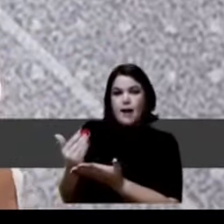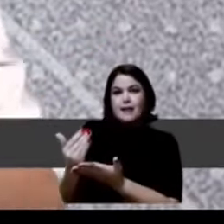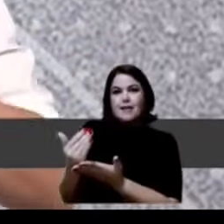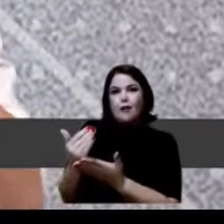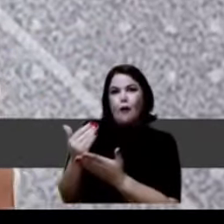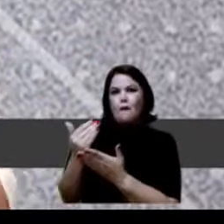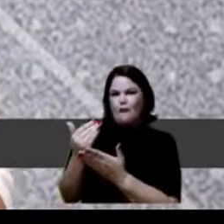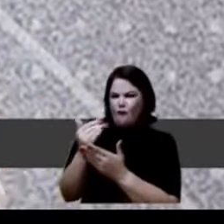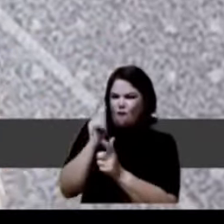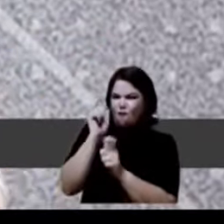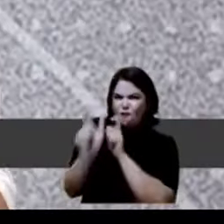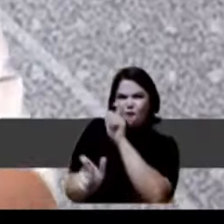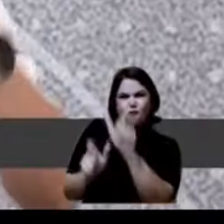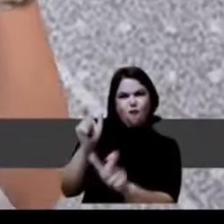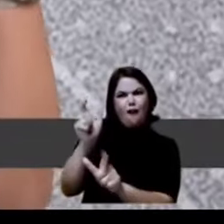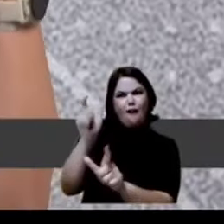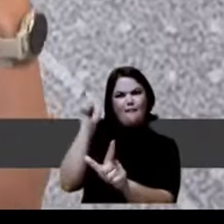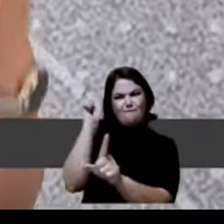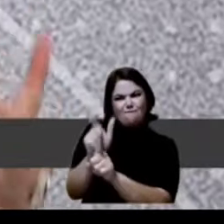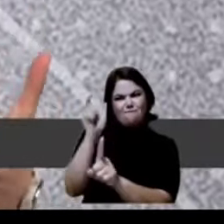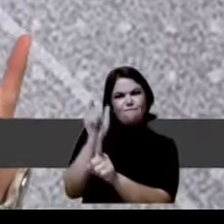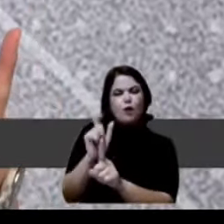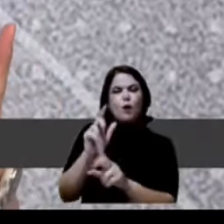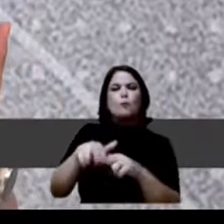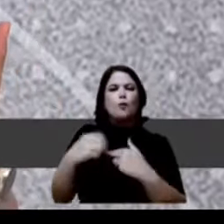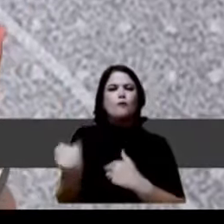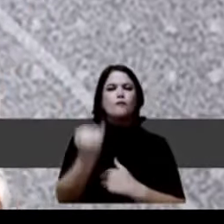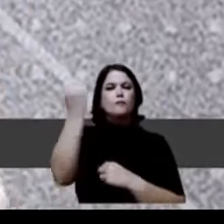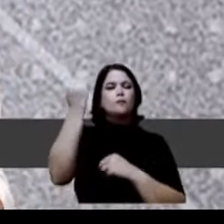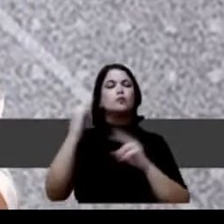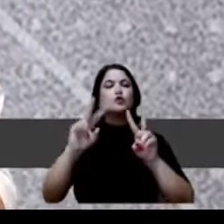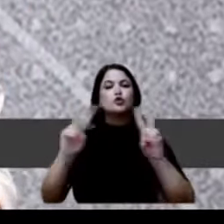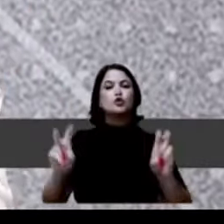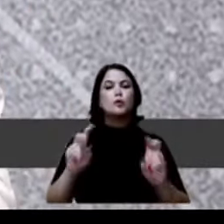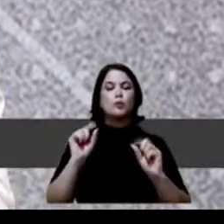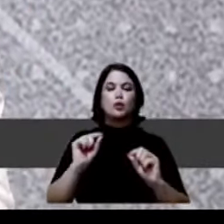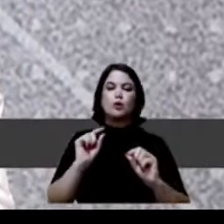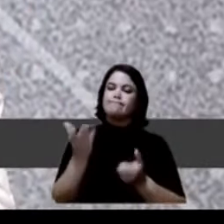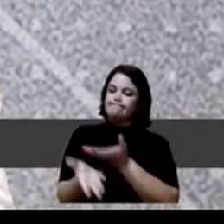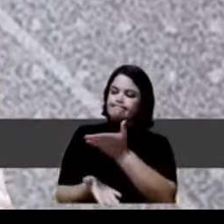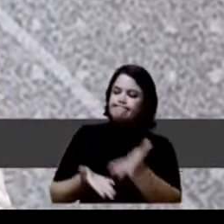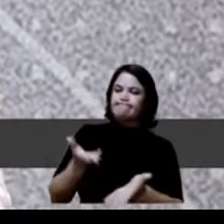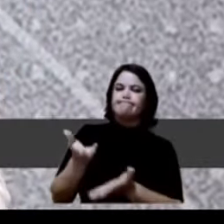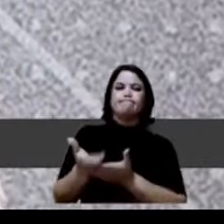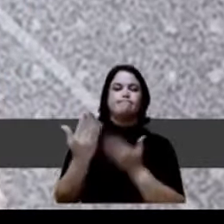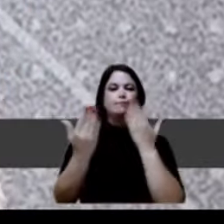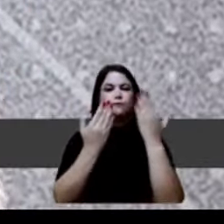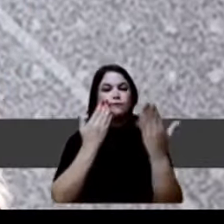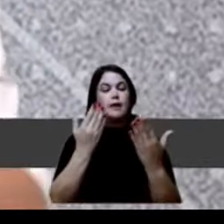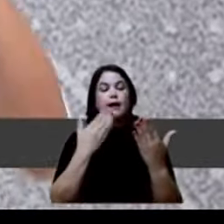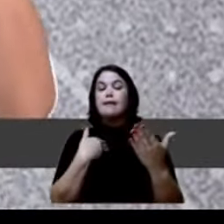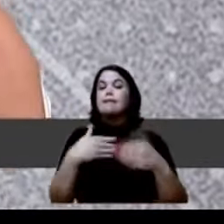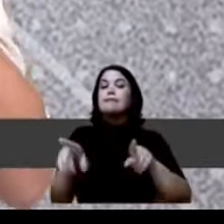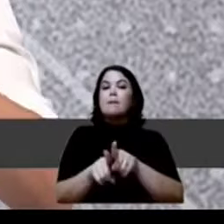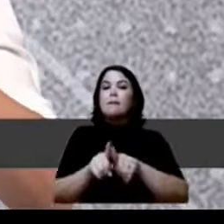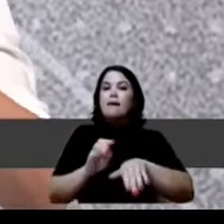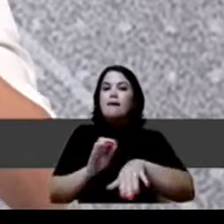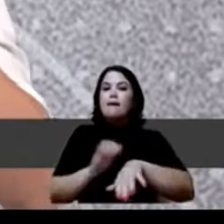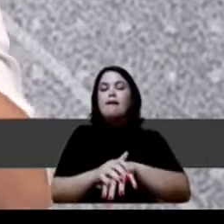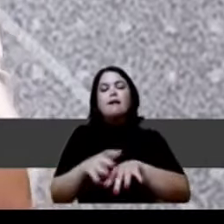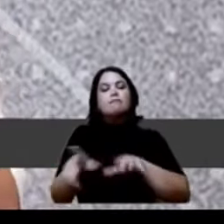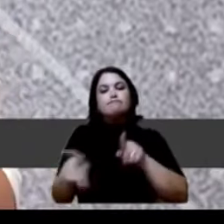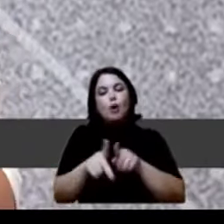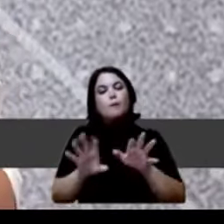por isso que eu falo tanto da importância da gente garantir apoio psicológico e independência financeira para nossas mulheres. E